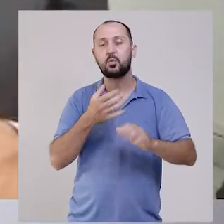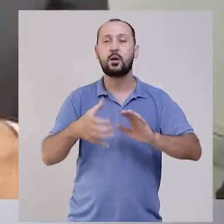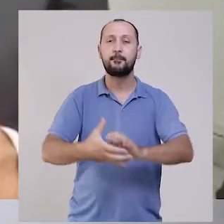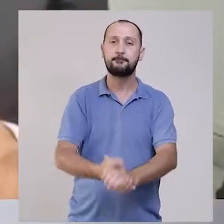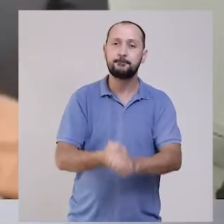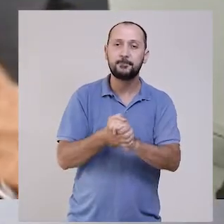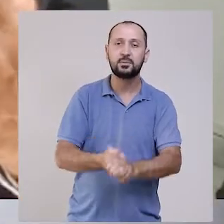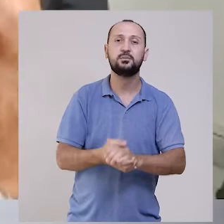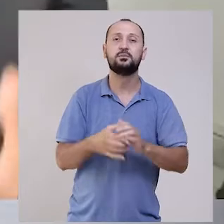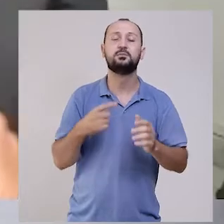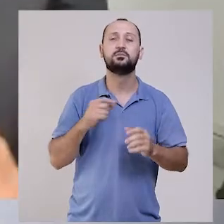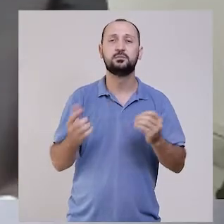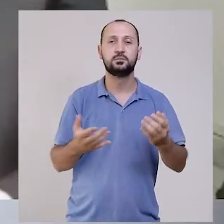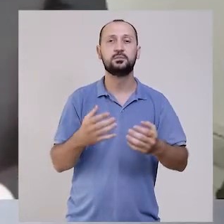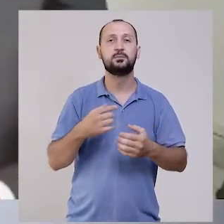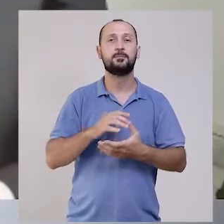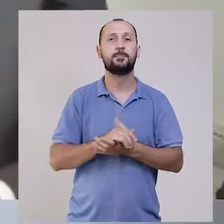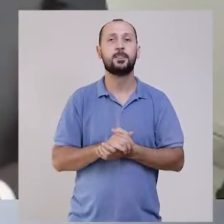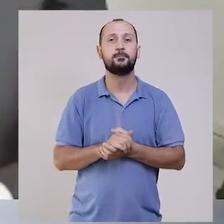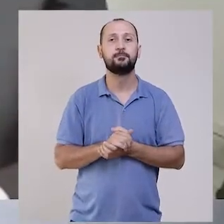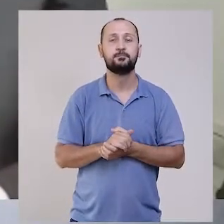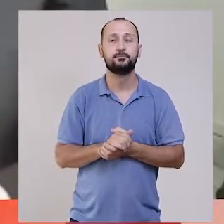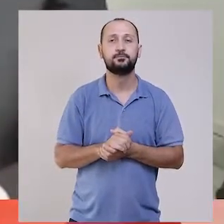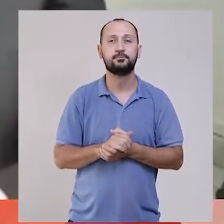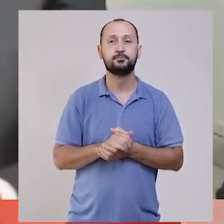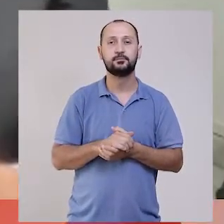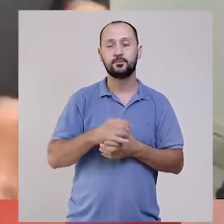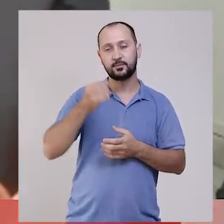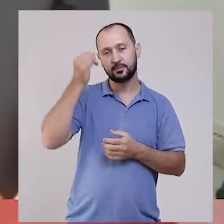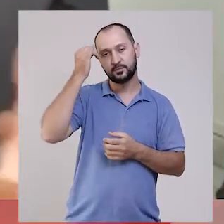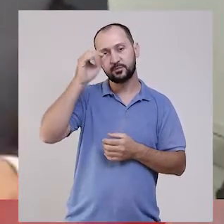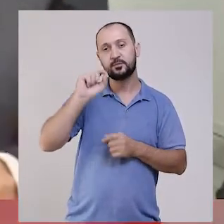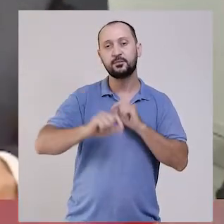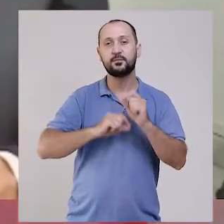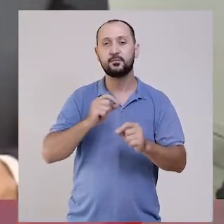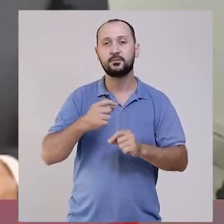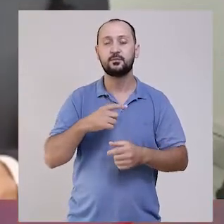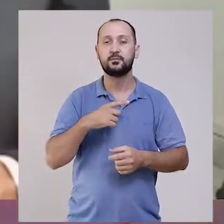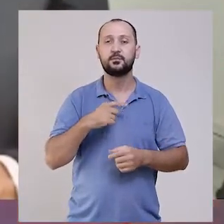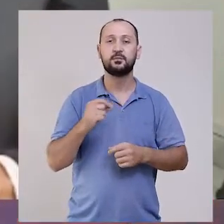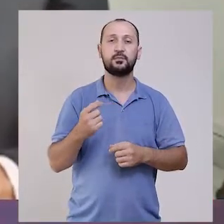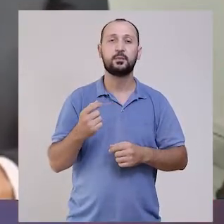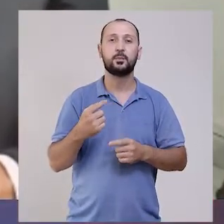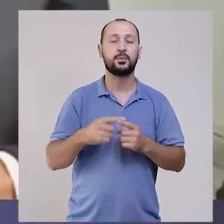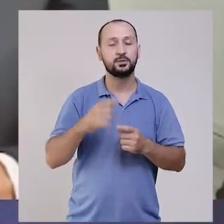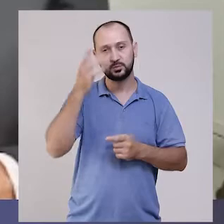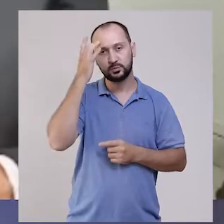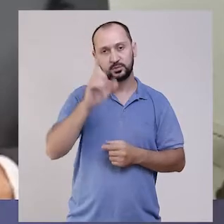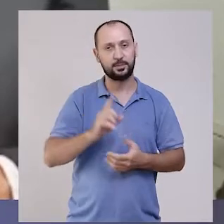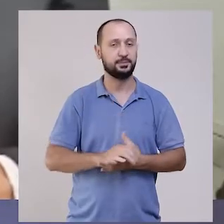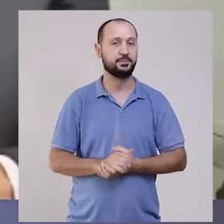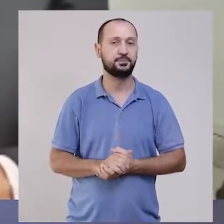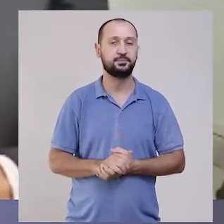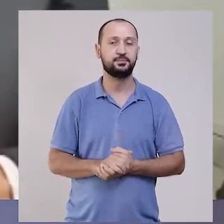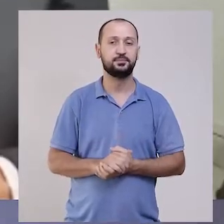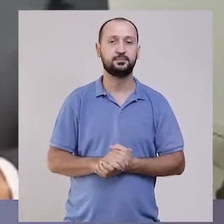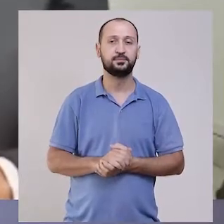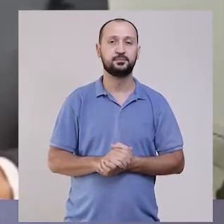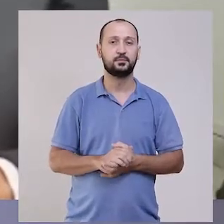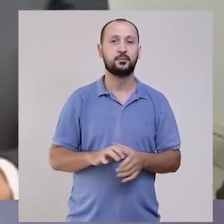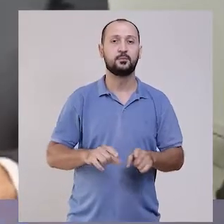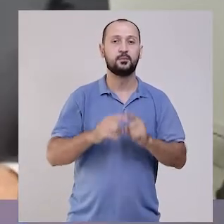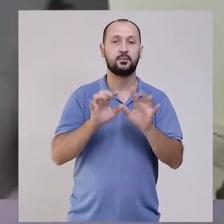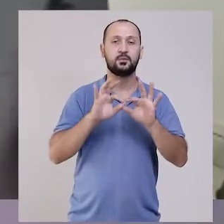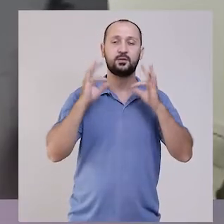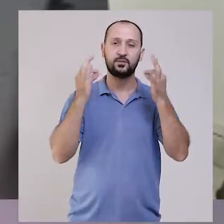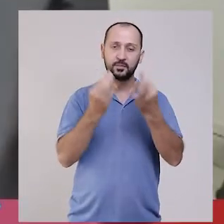coisa gostosa. Deve-se evitar ter barriga temporariamente, porque a gente não sabe. Mas a família deve incentivar e